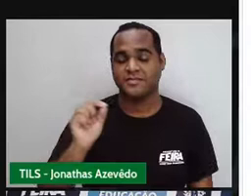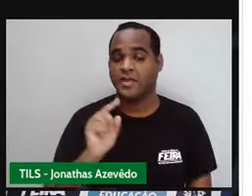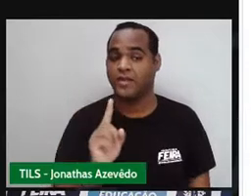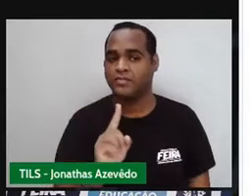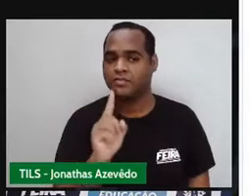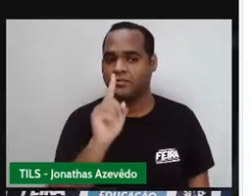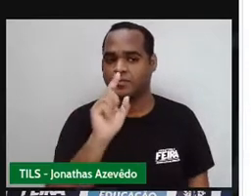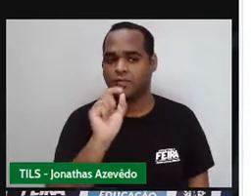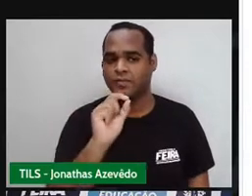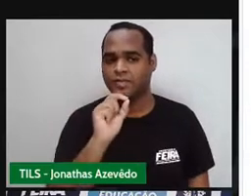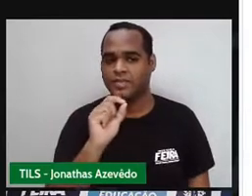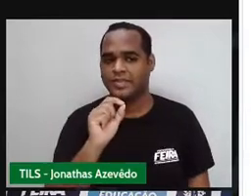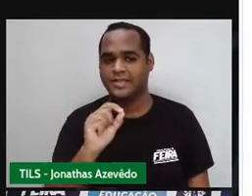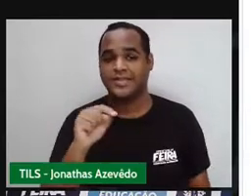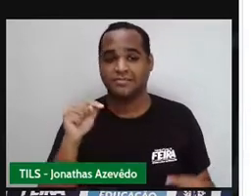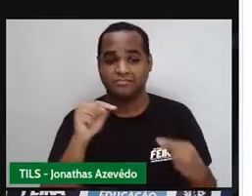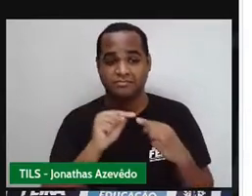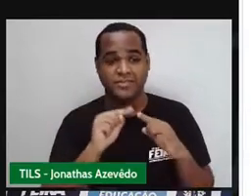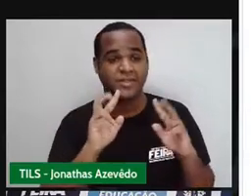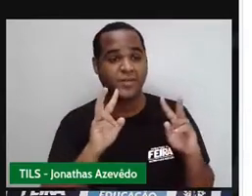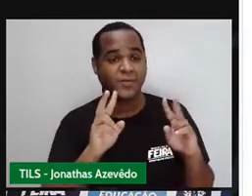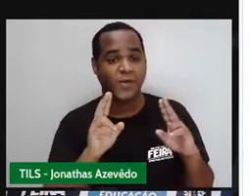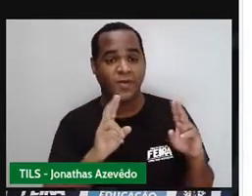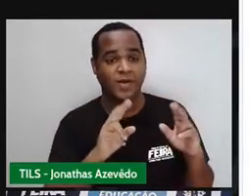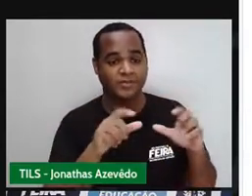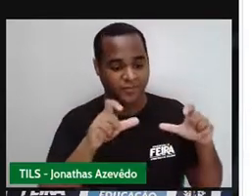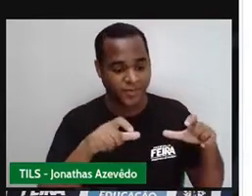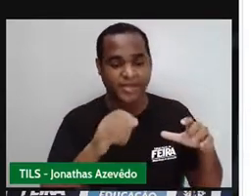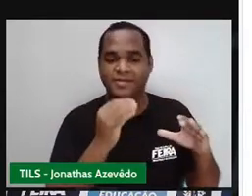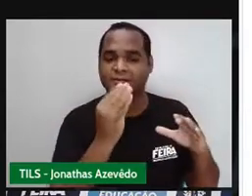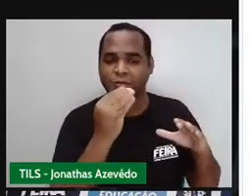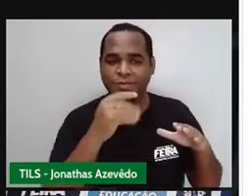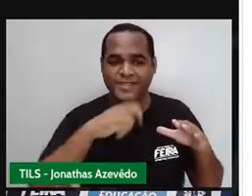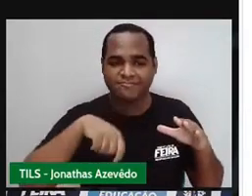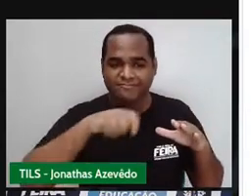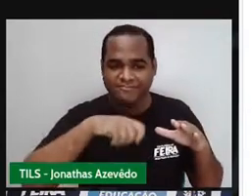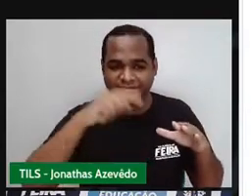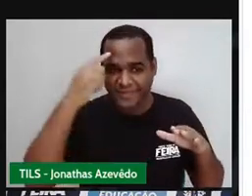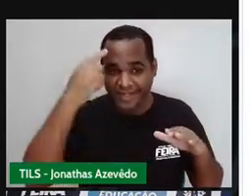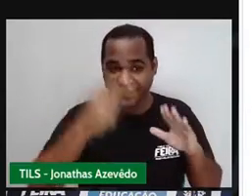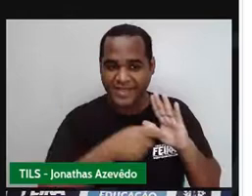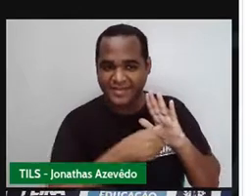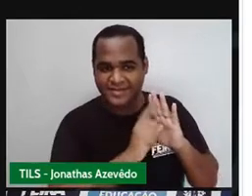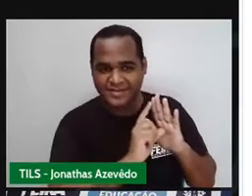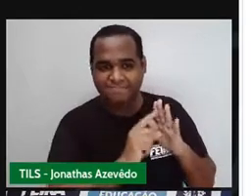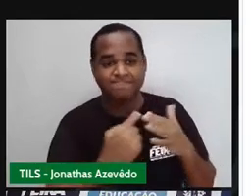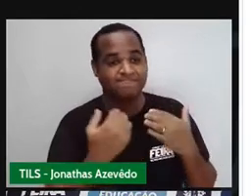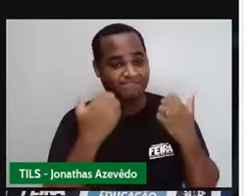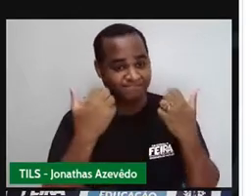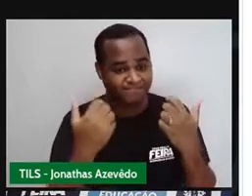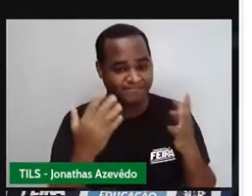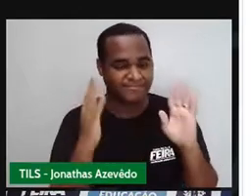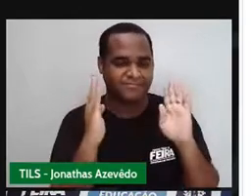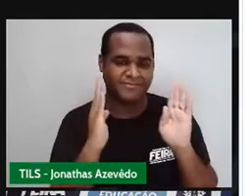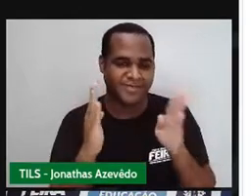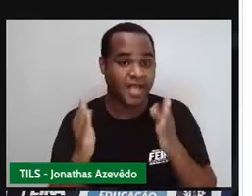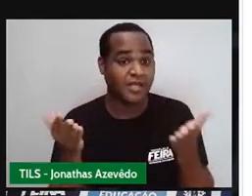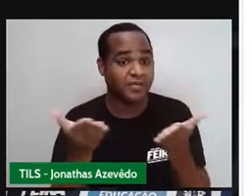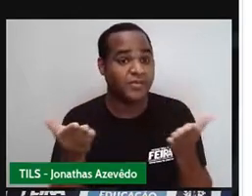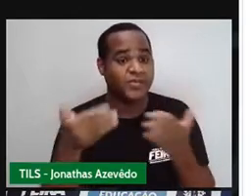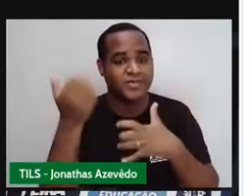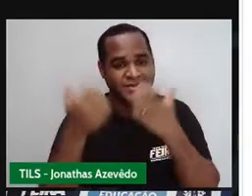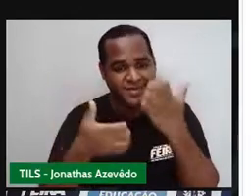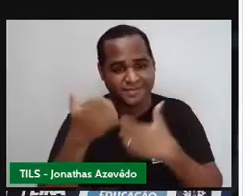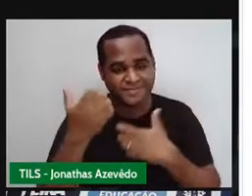é do mesmo tamanho que essa e a gente viu nesse instante né nesse instante